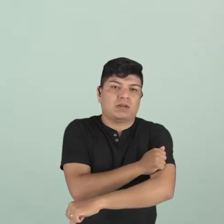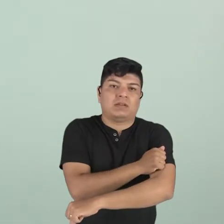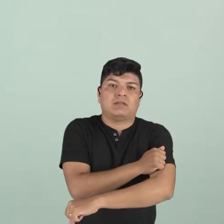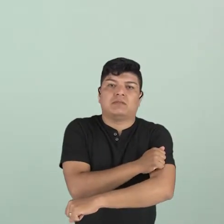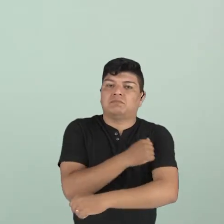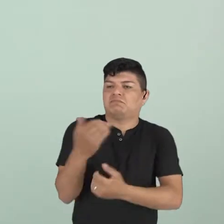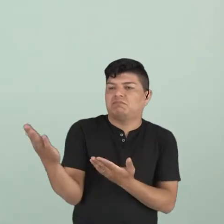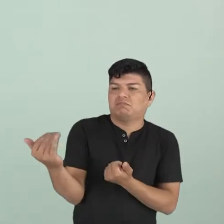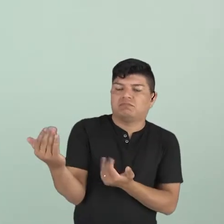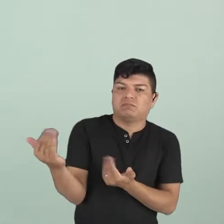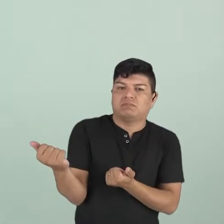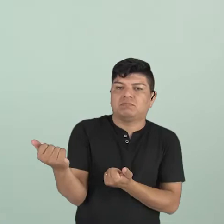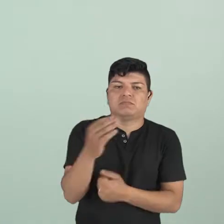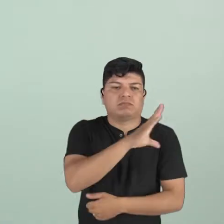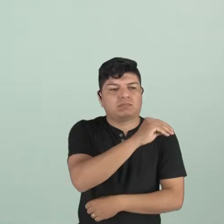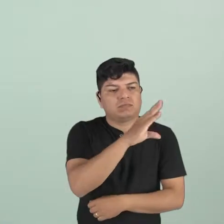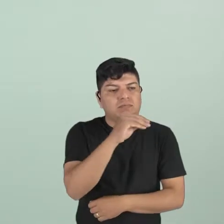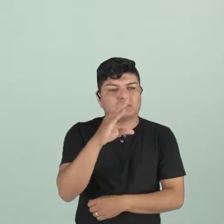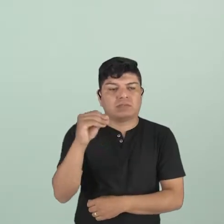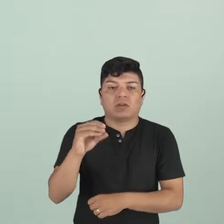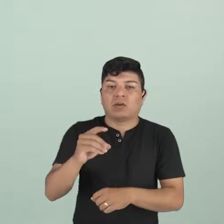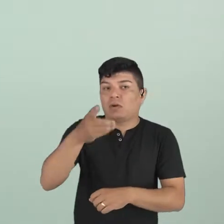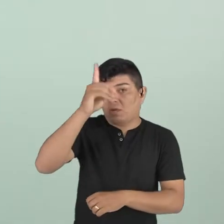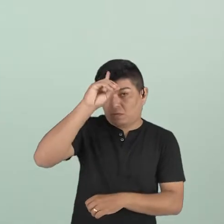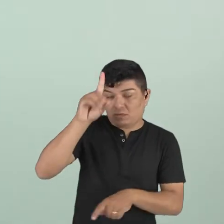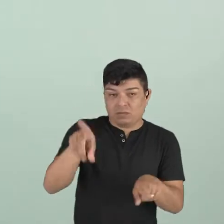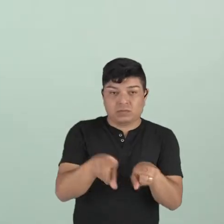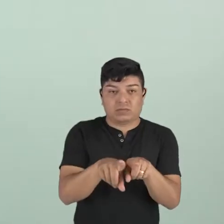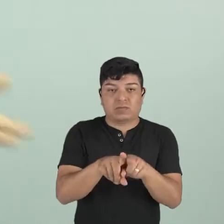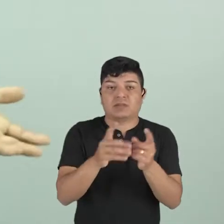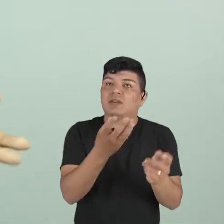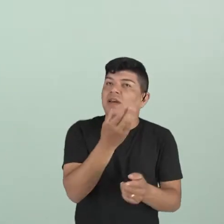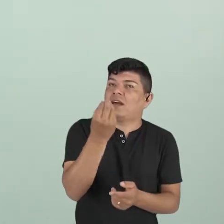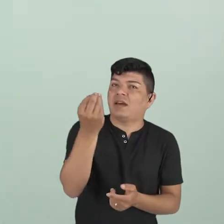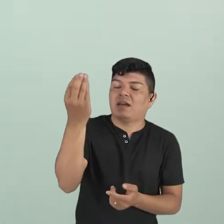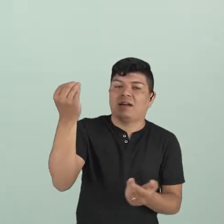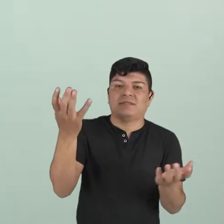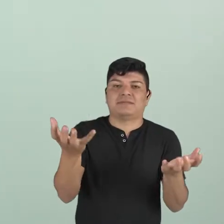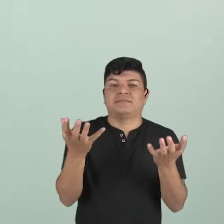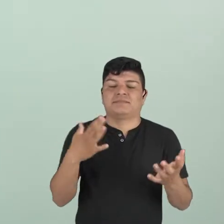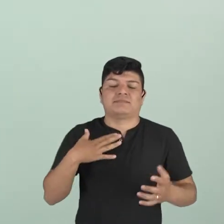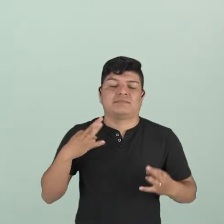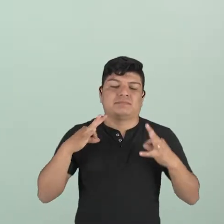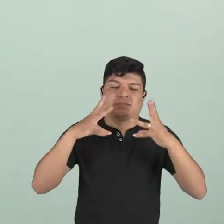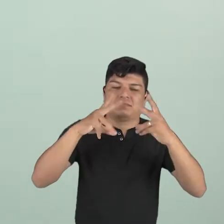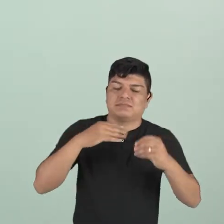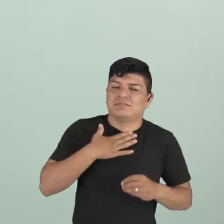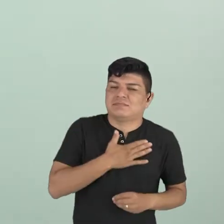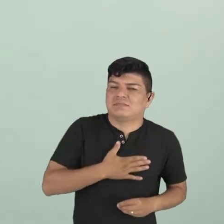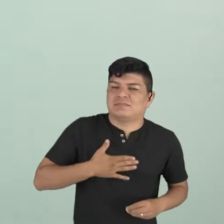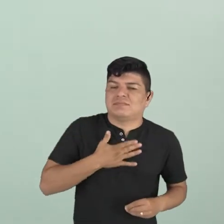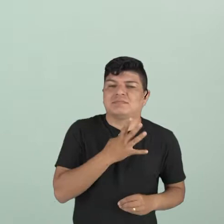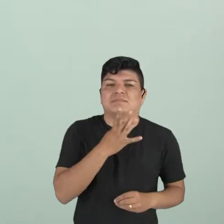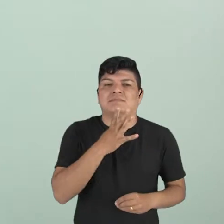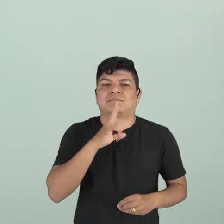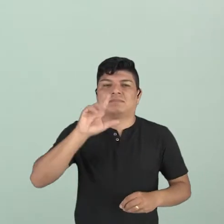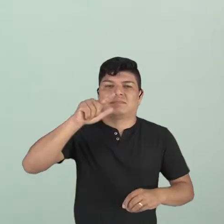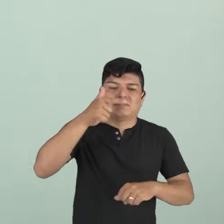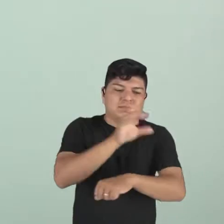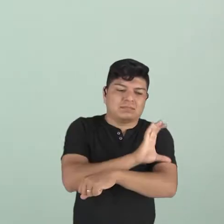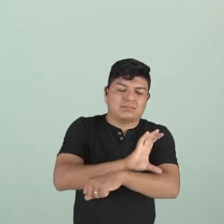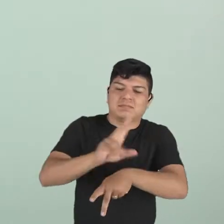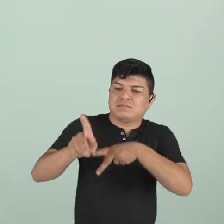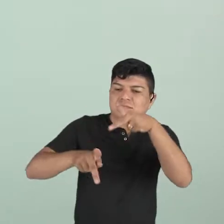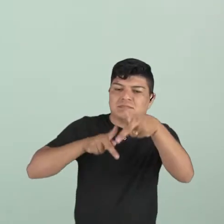ele jovem, né, adolescente ou adulto, ele quer viajar, né? Todo mundo gosta de viajar, ele quer conhecer outras culturas,